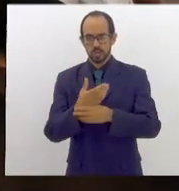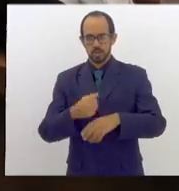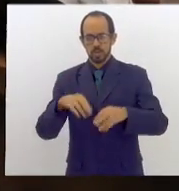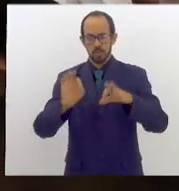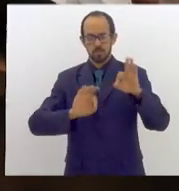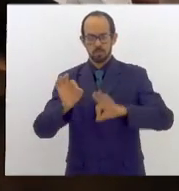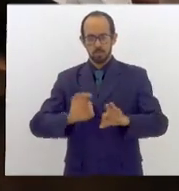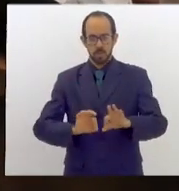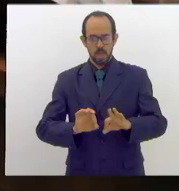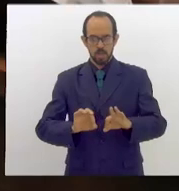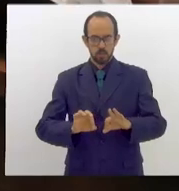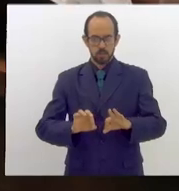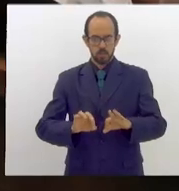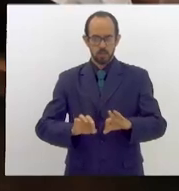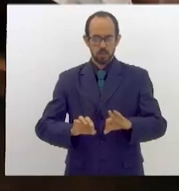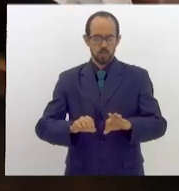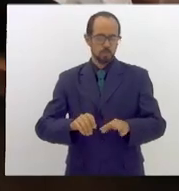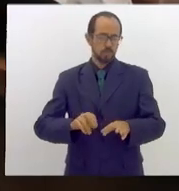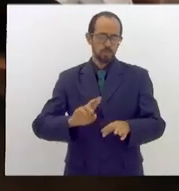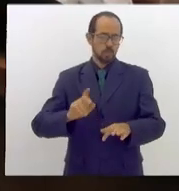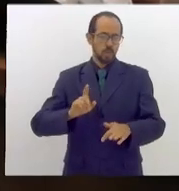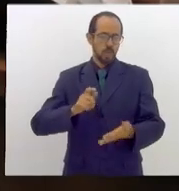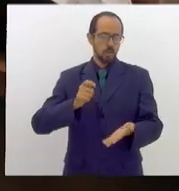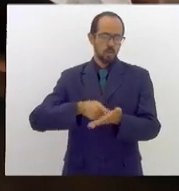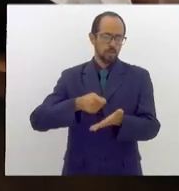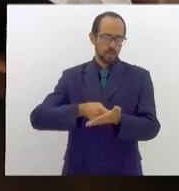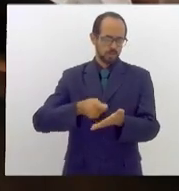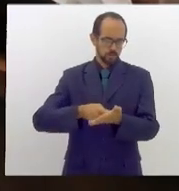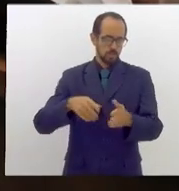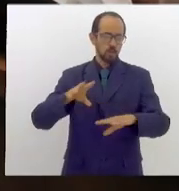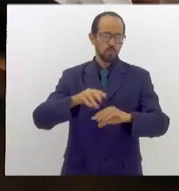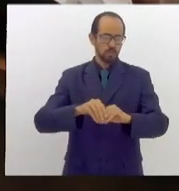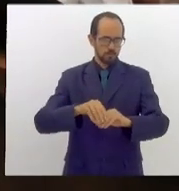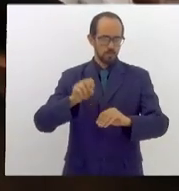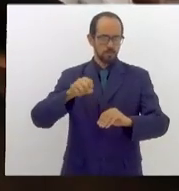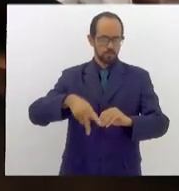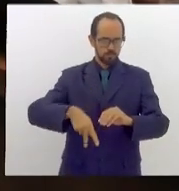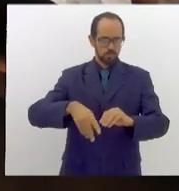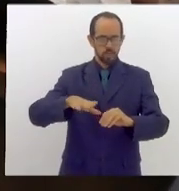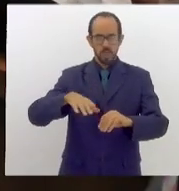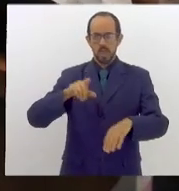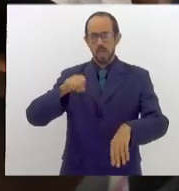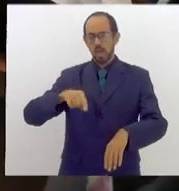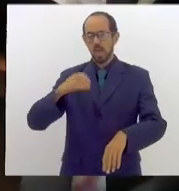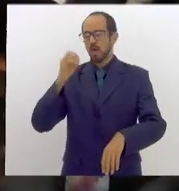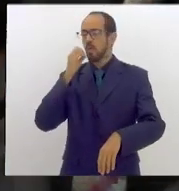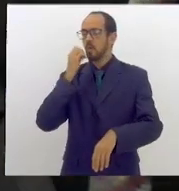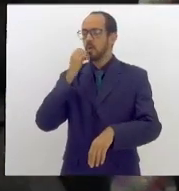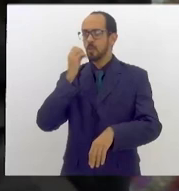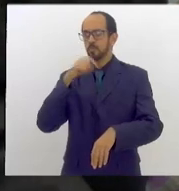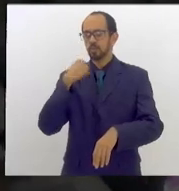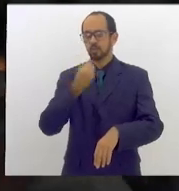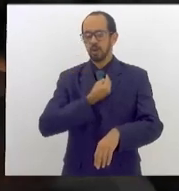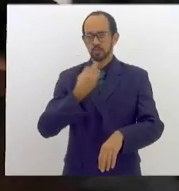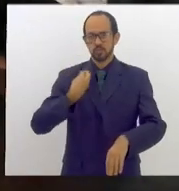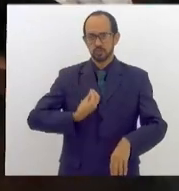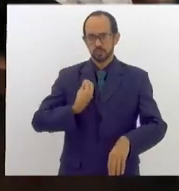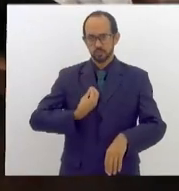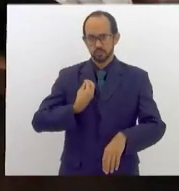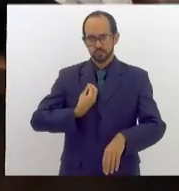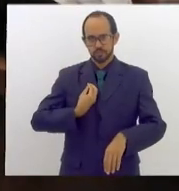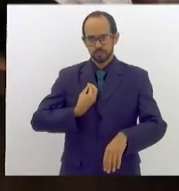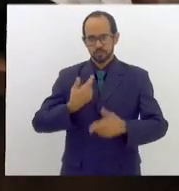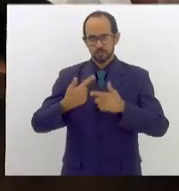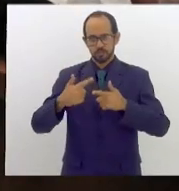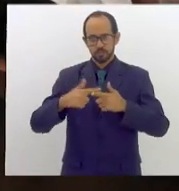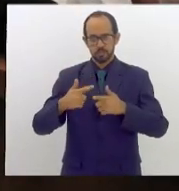facultativo contributivo e suplementar senhor presidente é óbvio que a gente vive uma situação de extrema